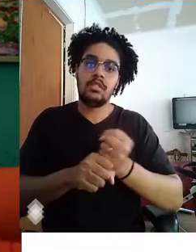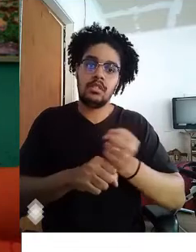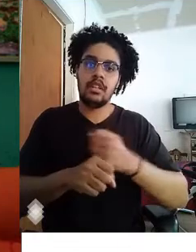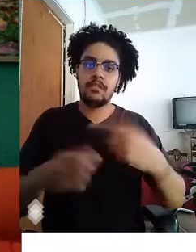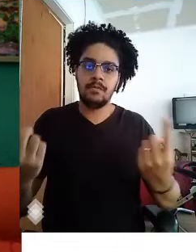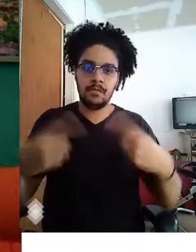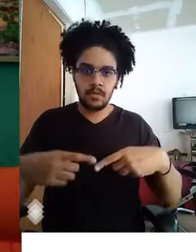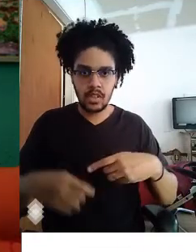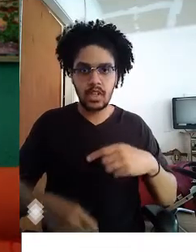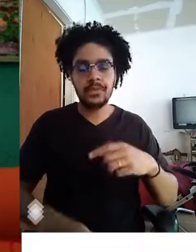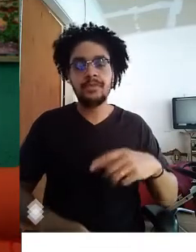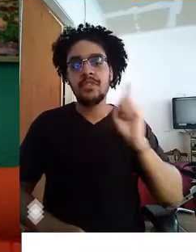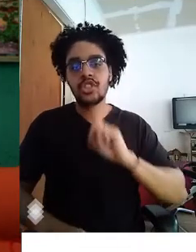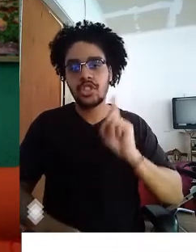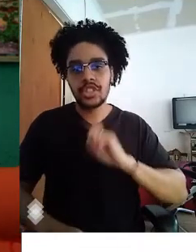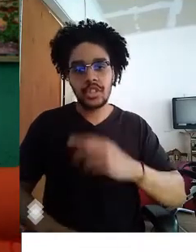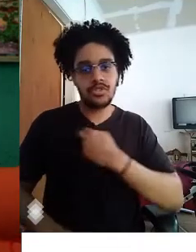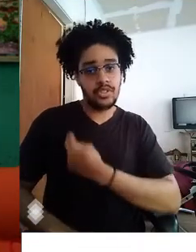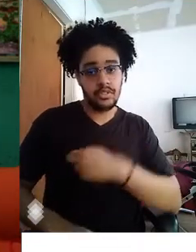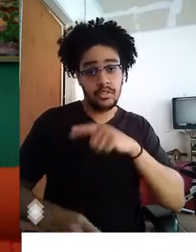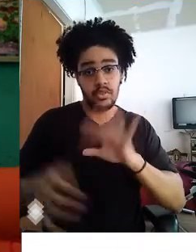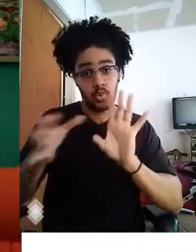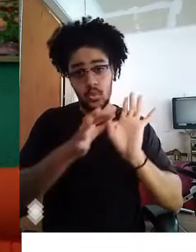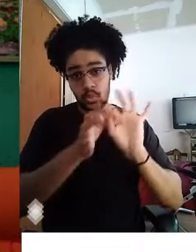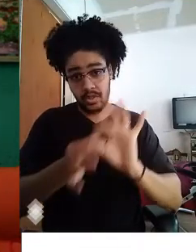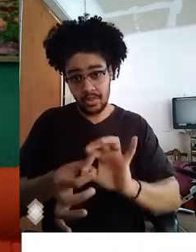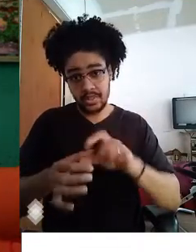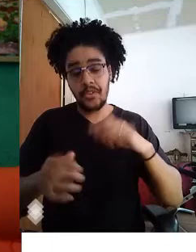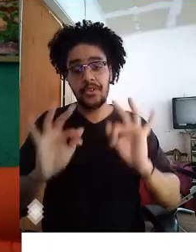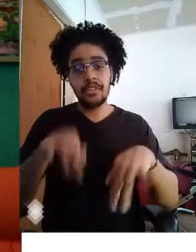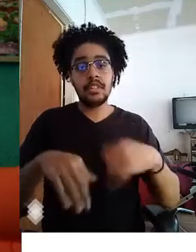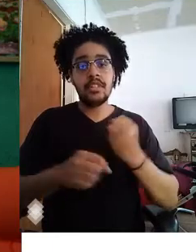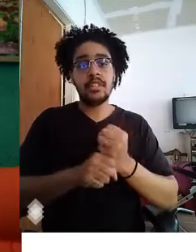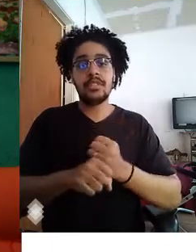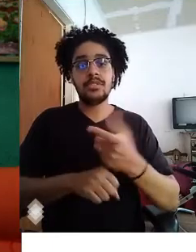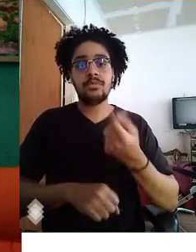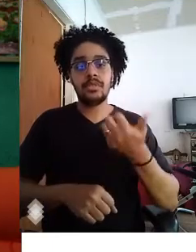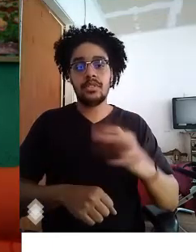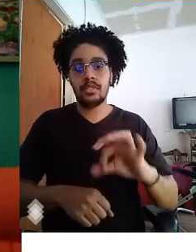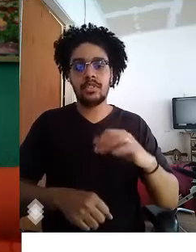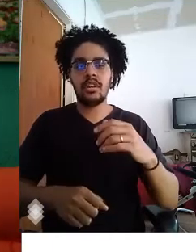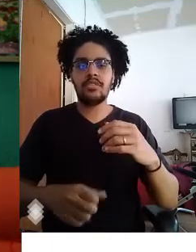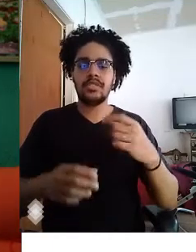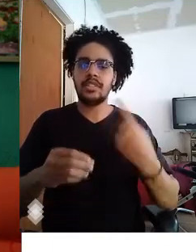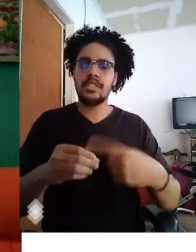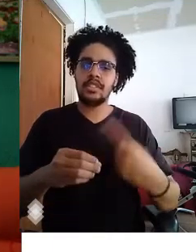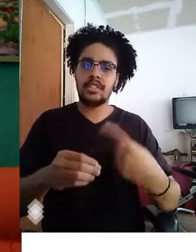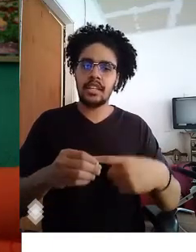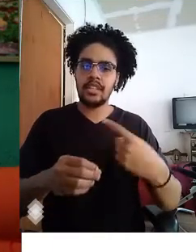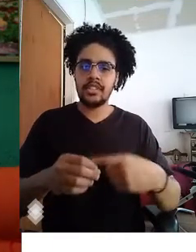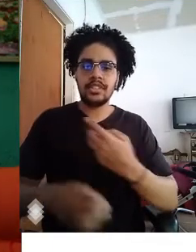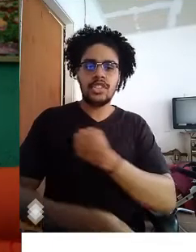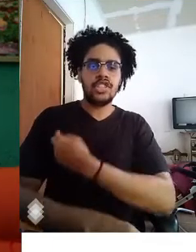Estados Unidos-China. Nesse contexto, no final do ano de 2019, numa cidade